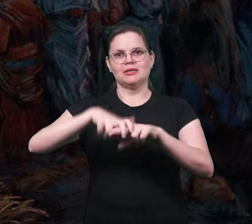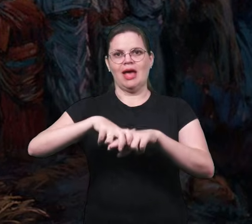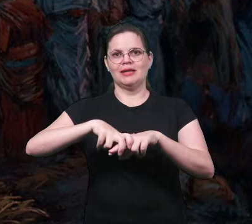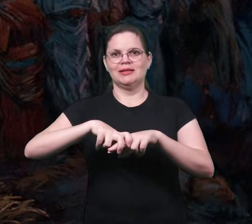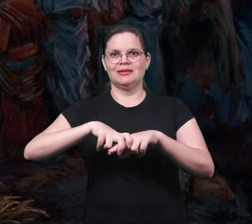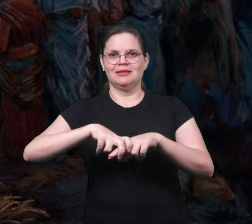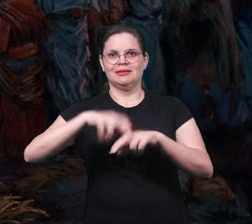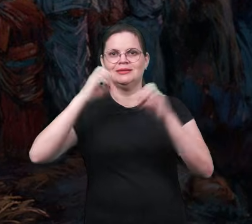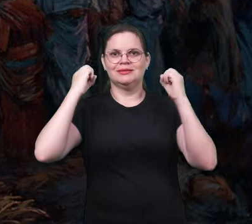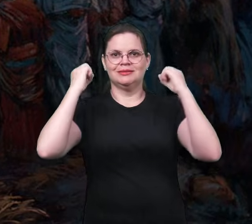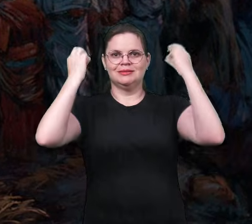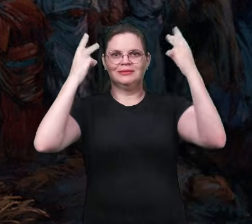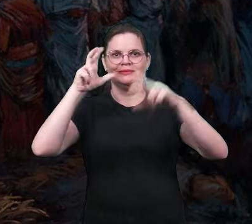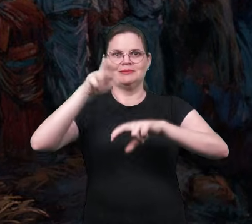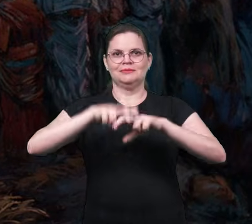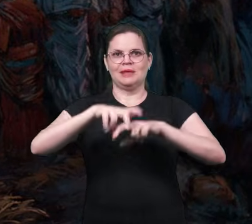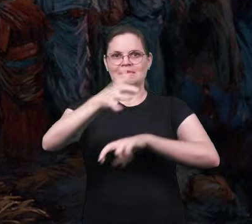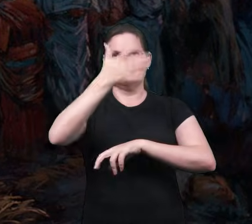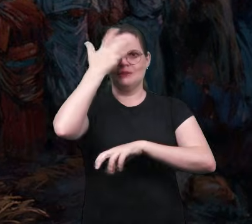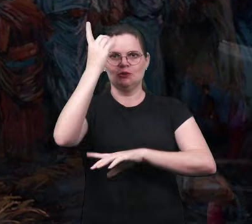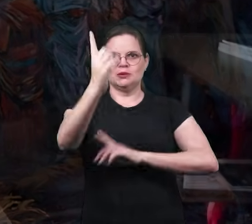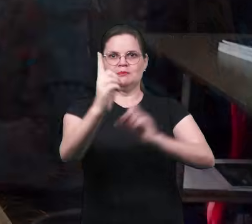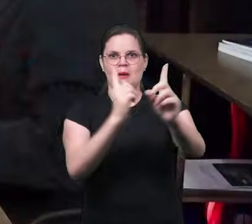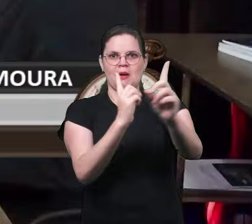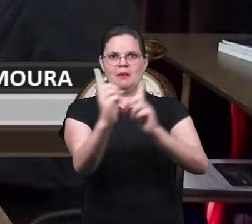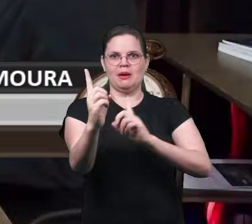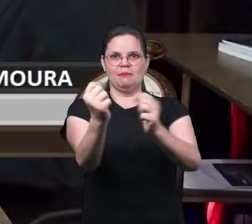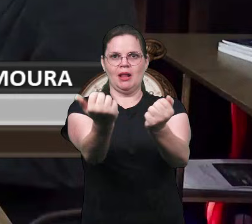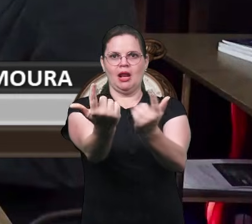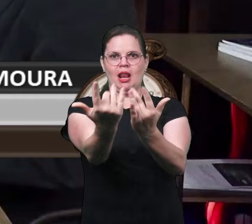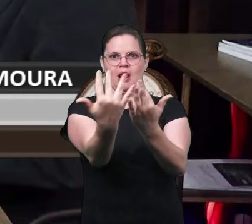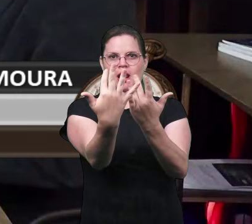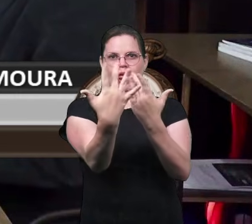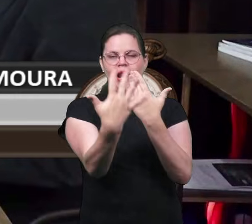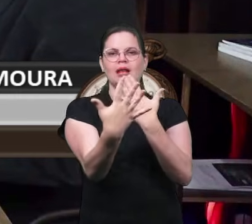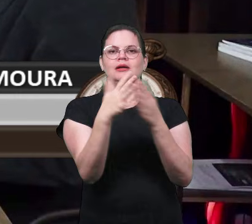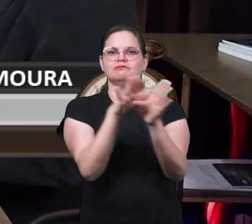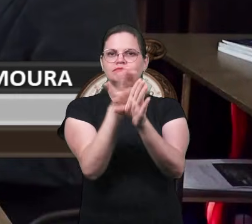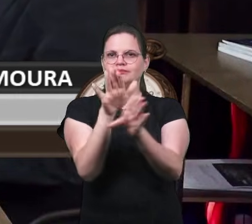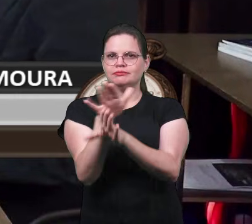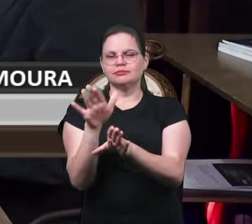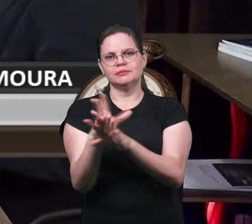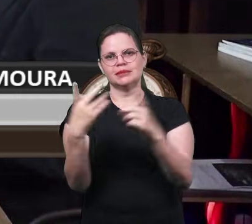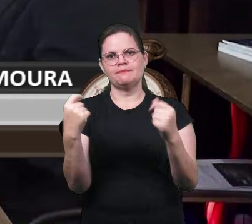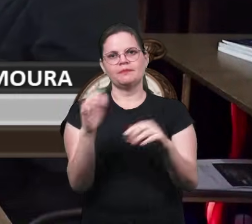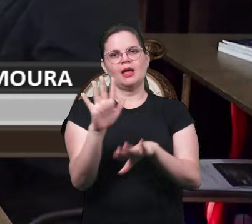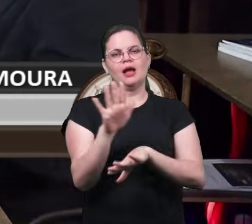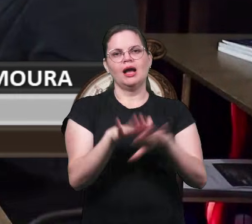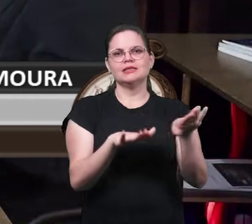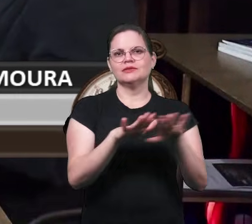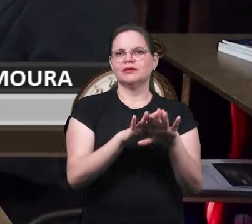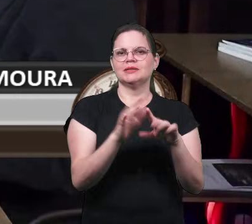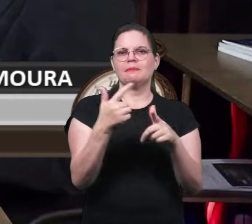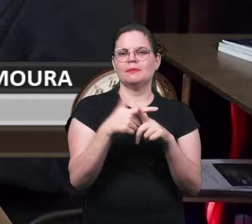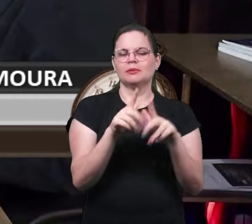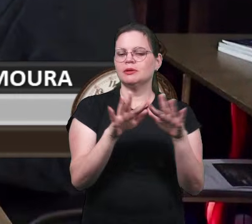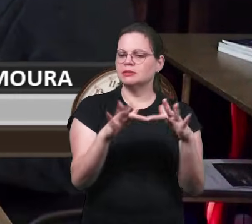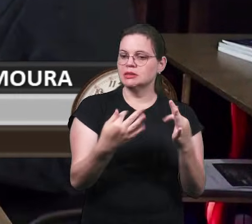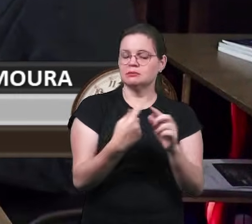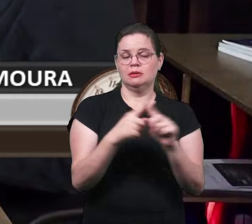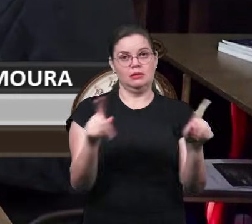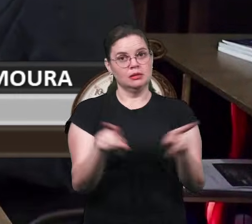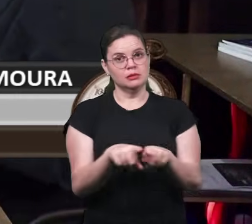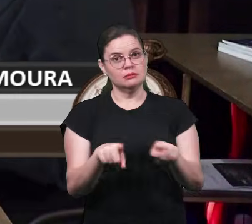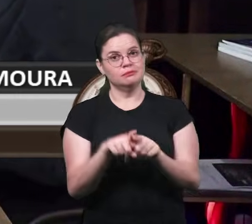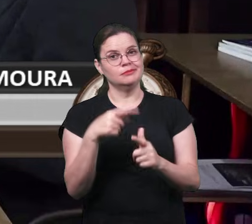aquela nação e as pessoas trazendo os problemas, né? Às vezes pequenos problemas, mas grandes problemas também, né?